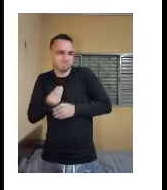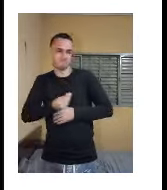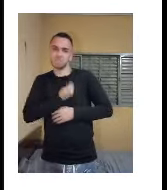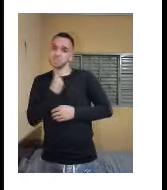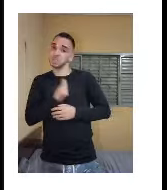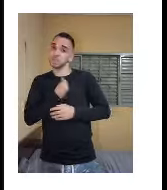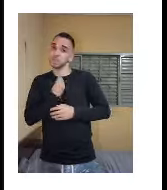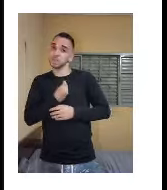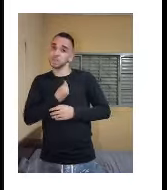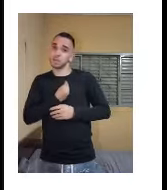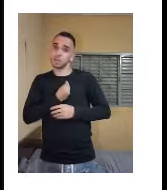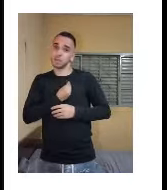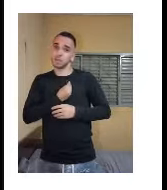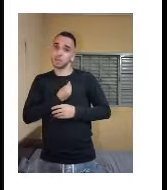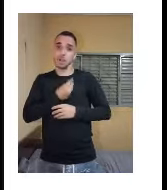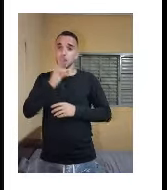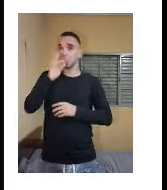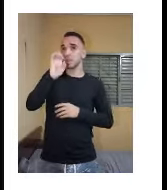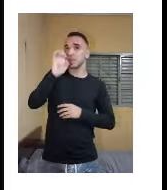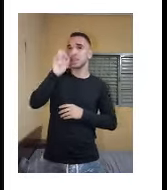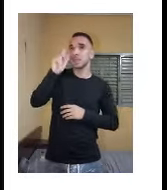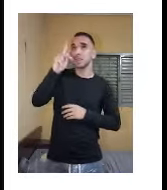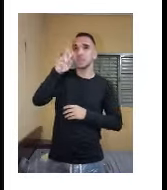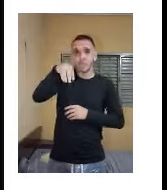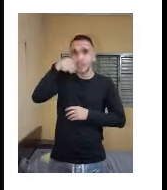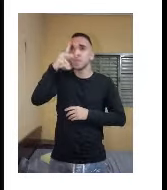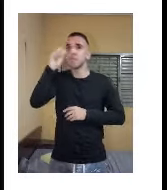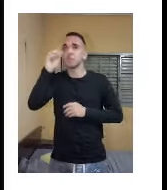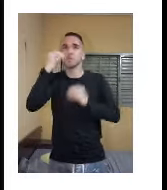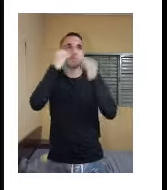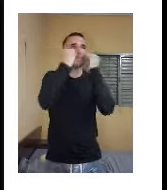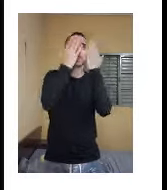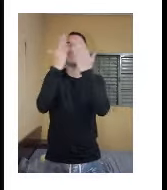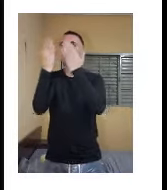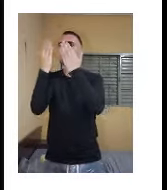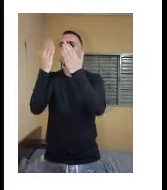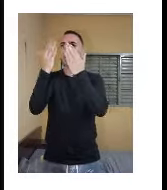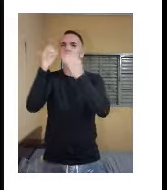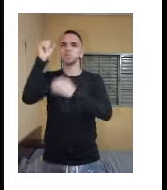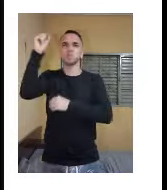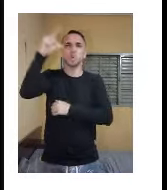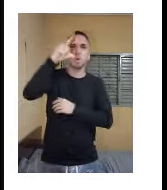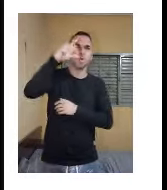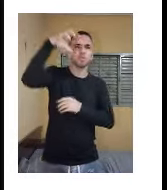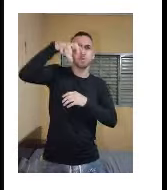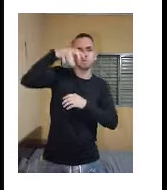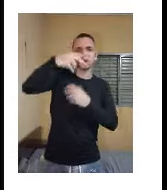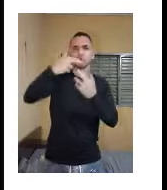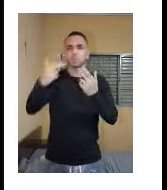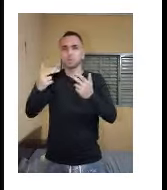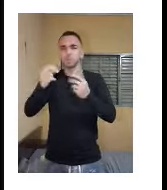essas são duas perguntas que, de alguma maneira, quando a gente olha o passado,